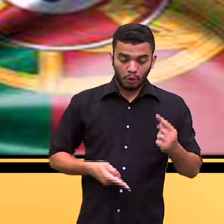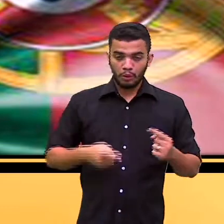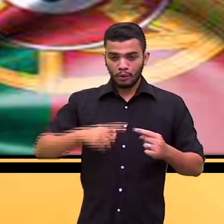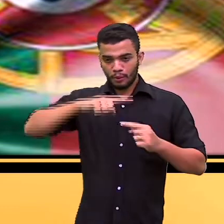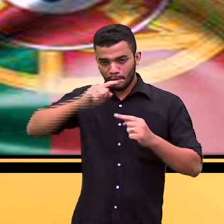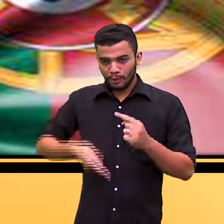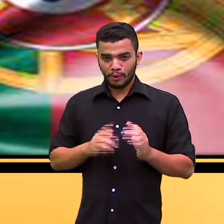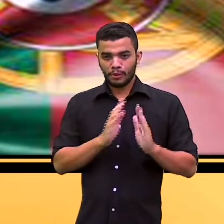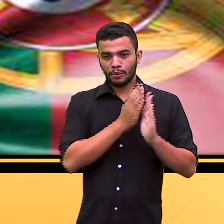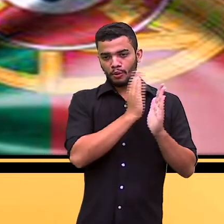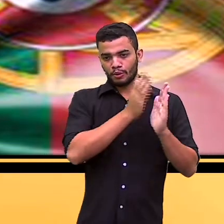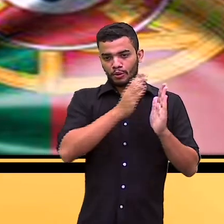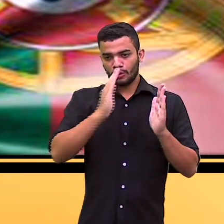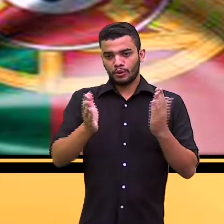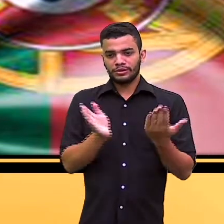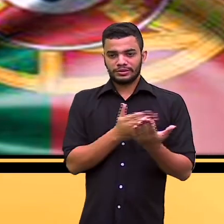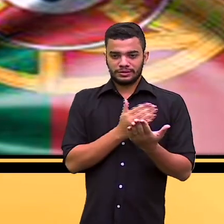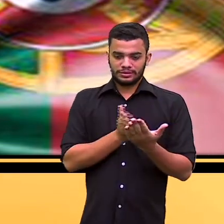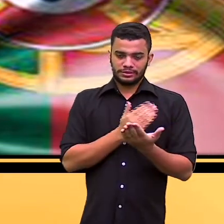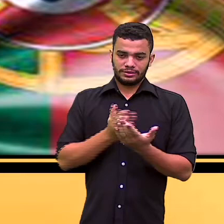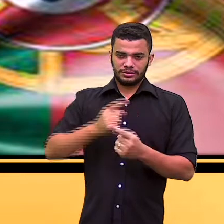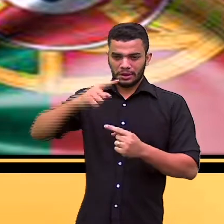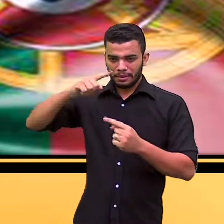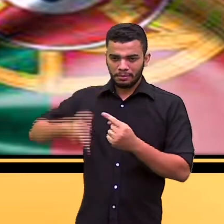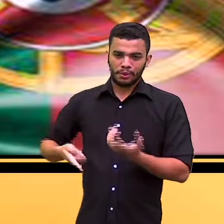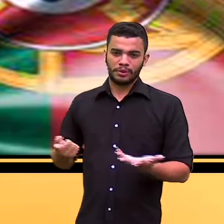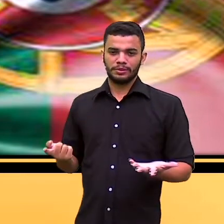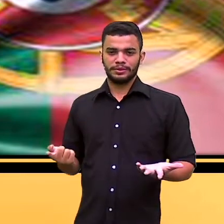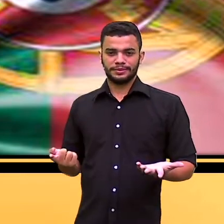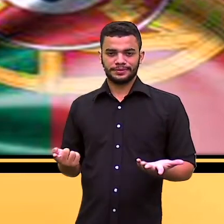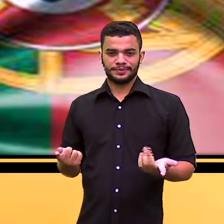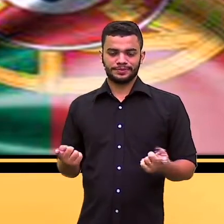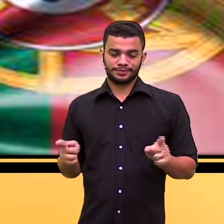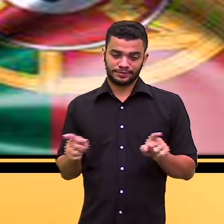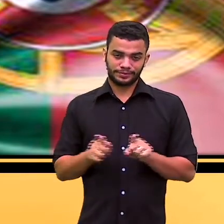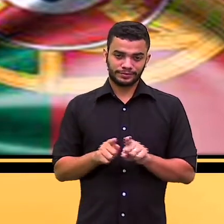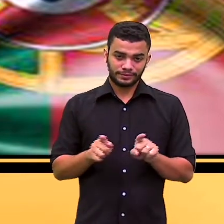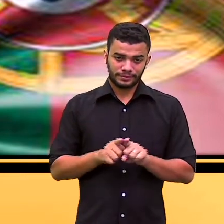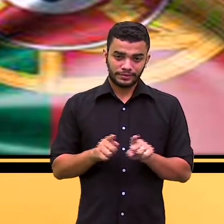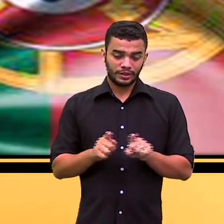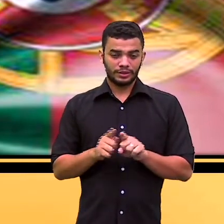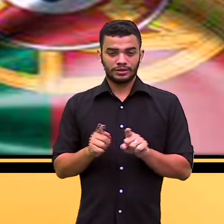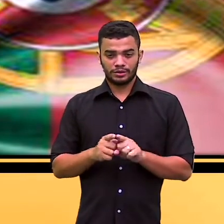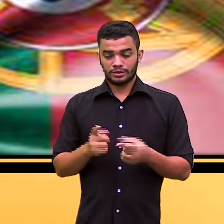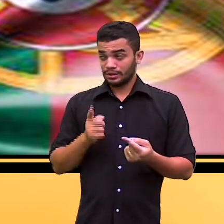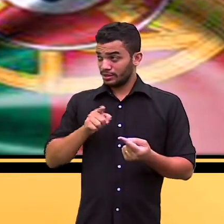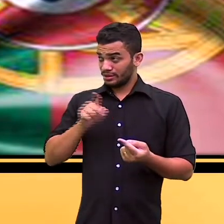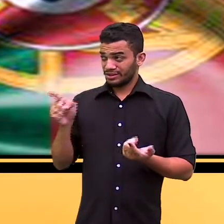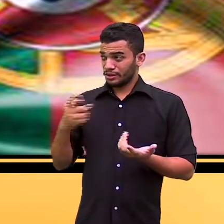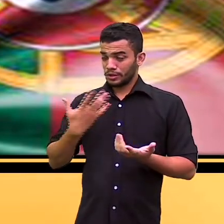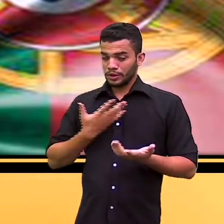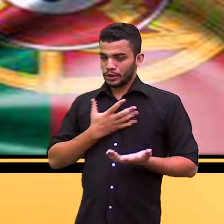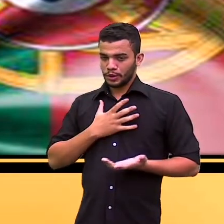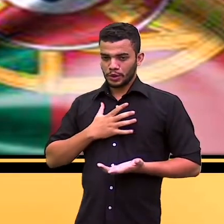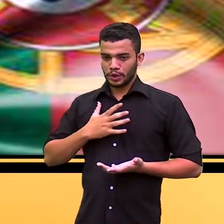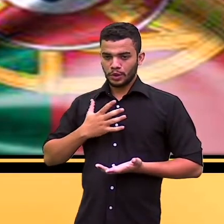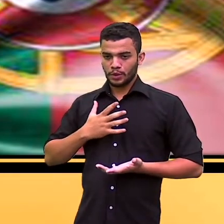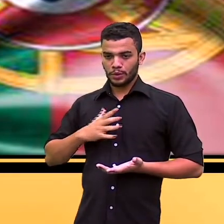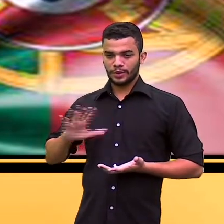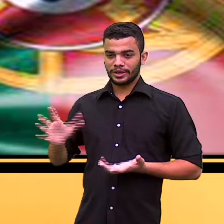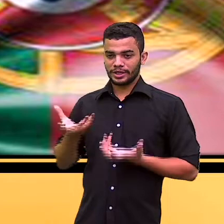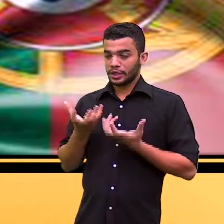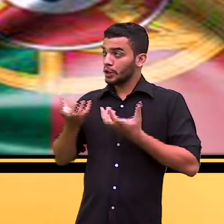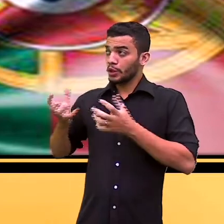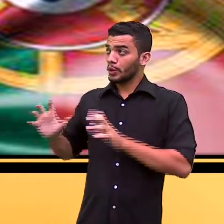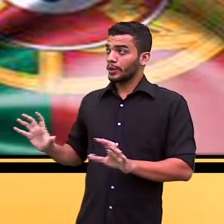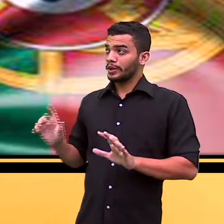barrou, que ele fazia essa restrição de livros, de ideologia, que ele não queria que ninguém se rebelasse contra